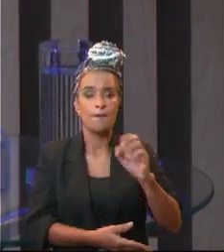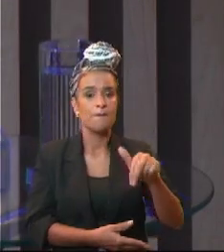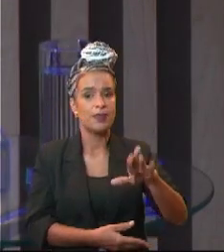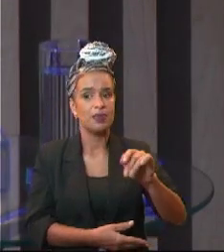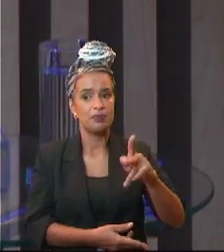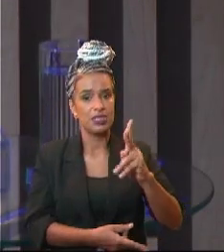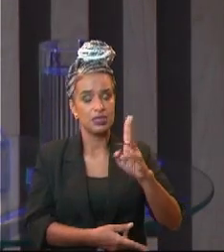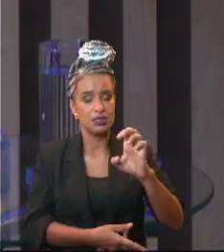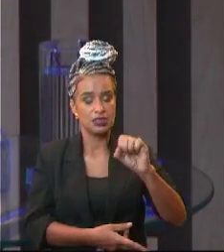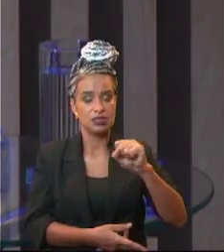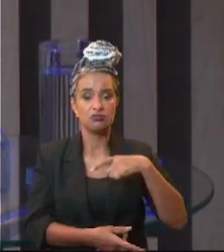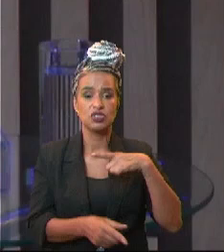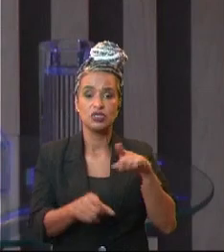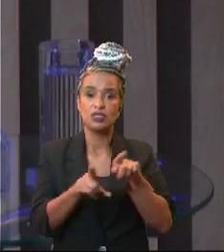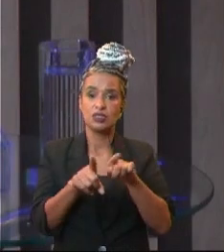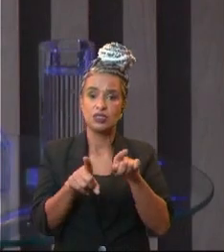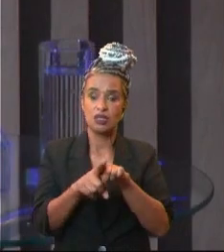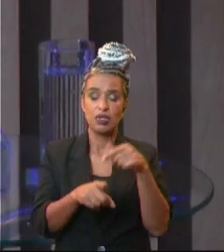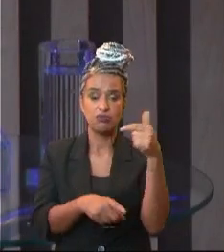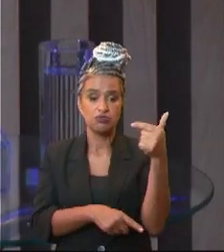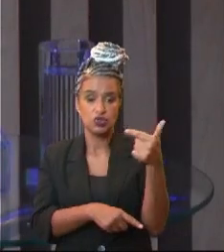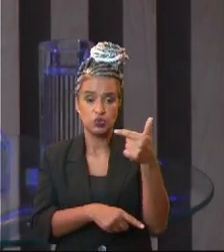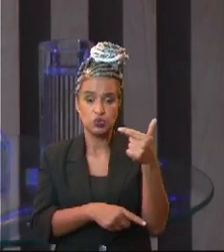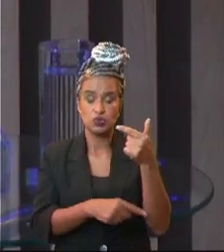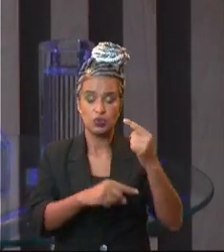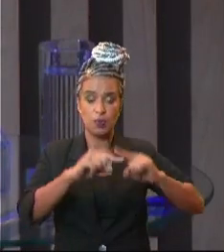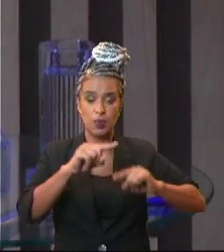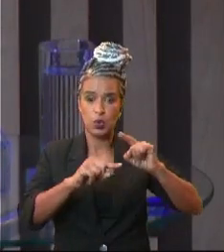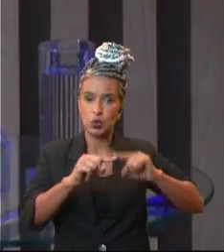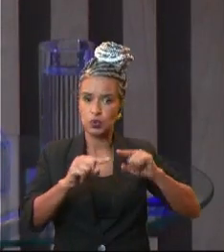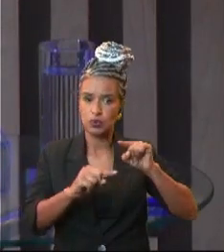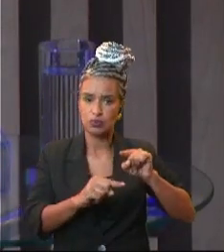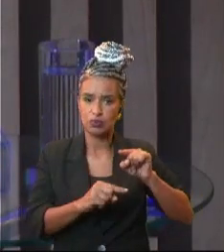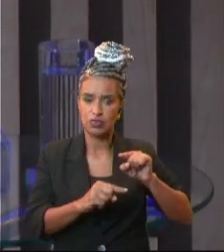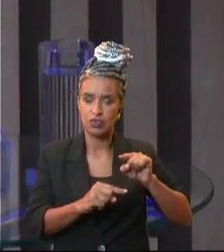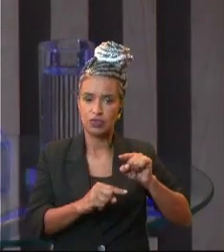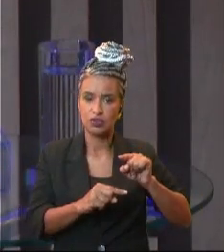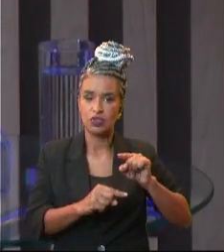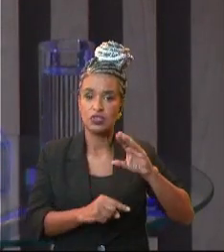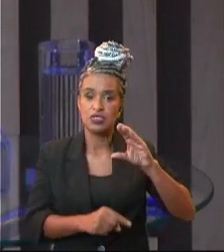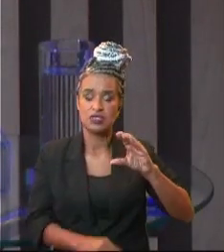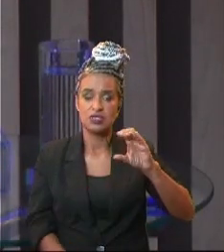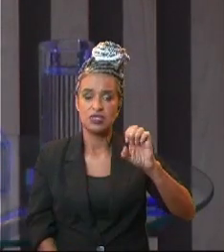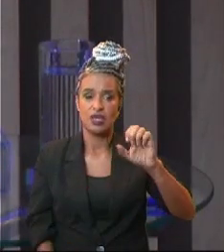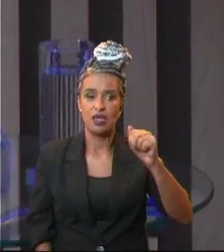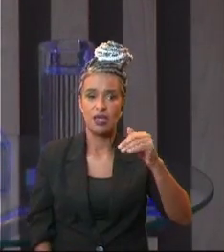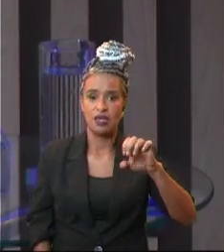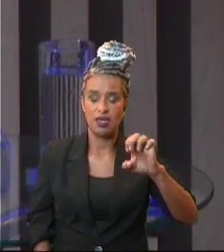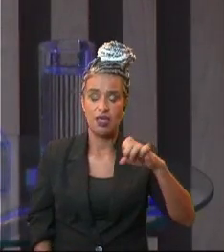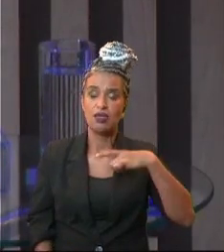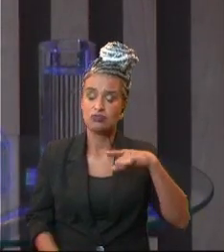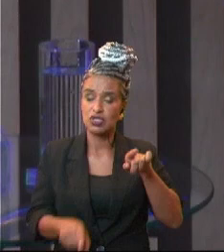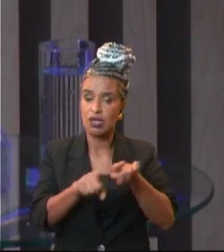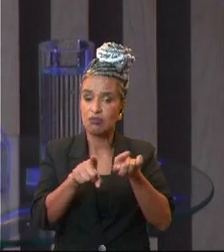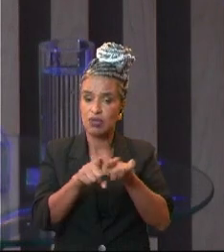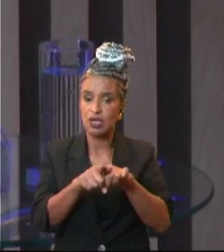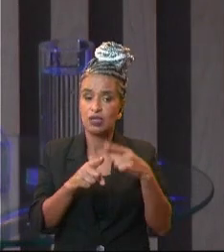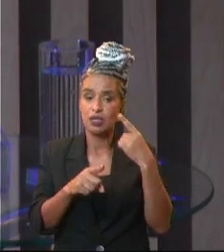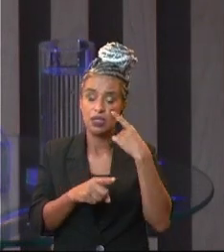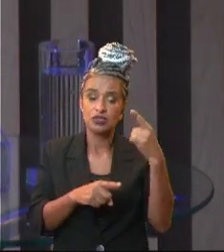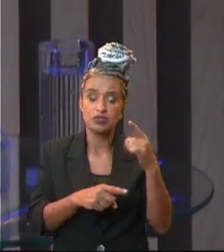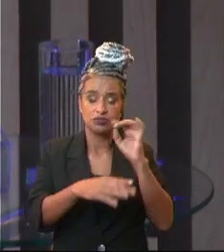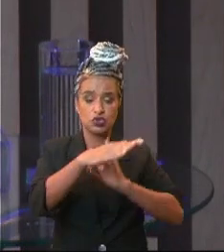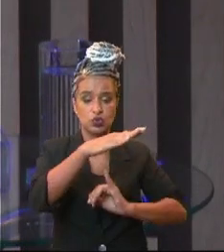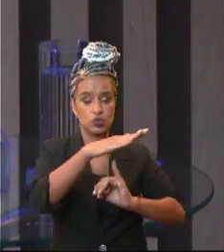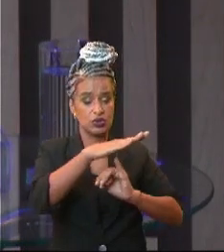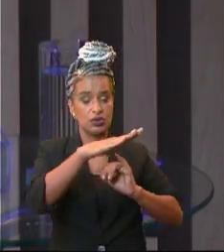e com o New Development Bank, que é um subproduto dos BRICS, né? O CRA, que também é um subproduto dos BRICS, em que nessas